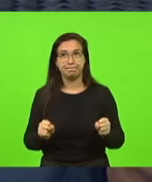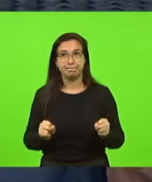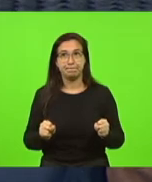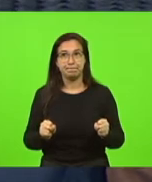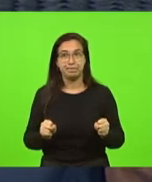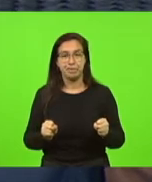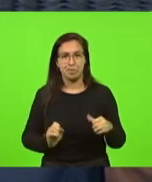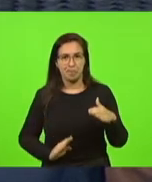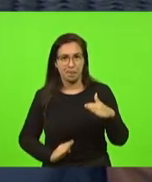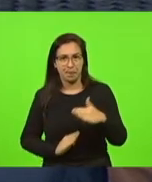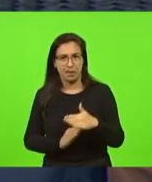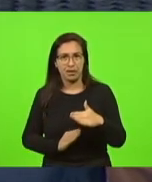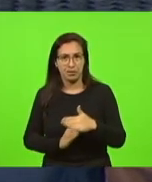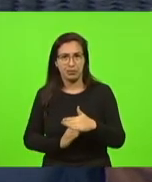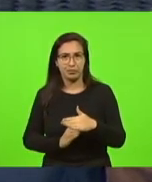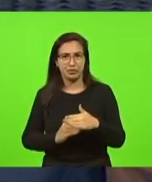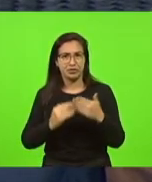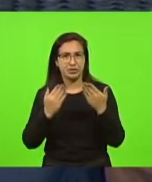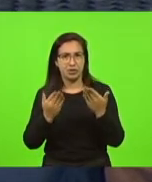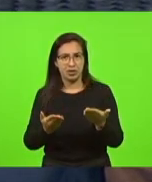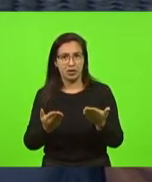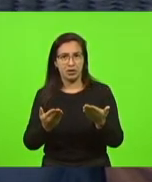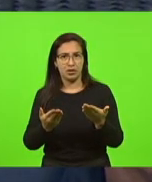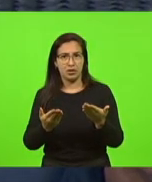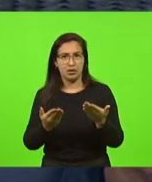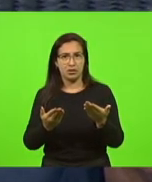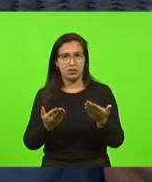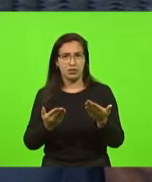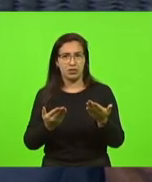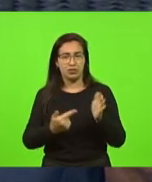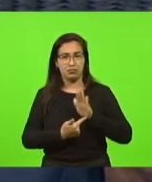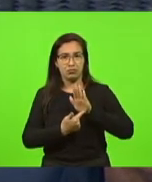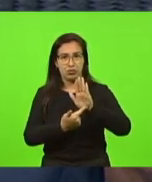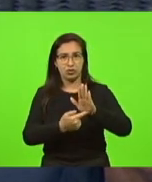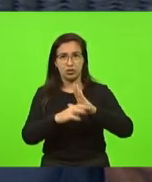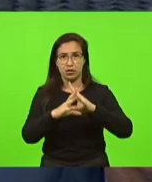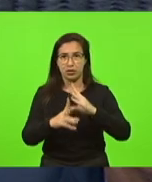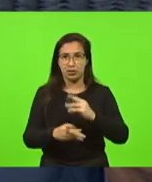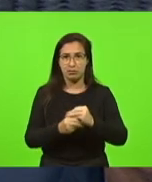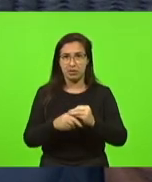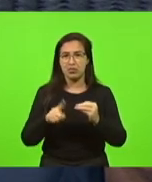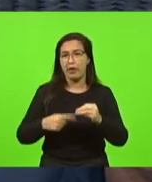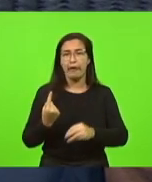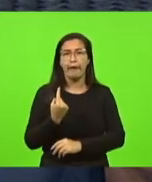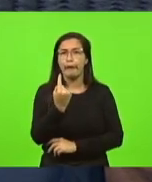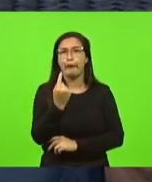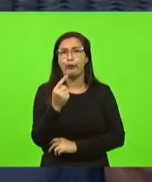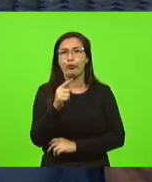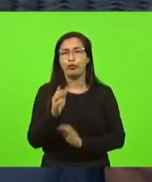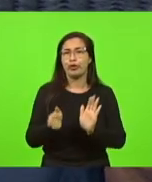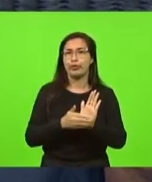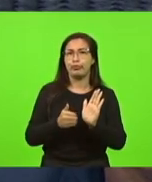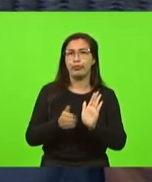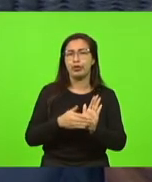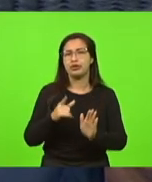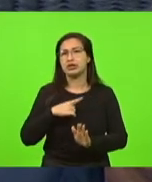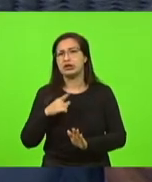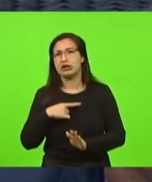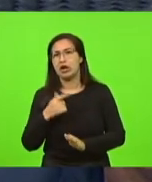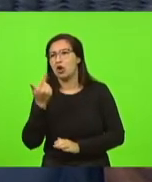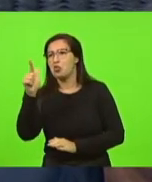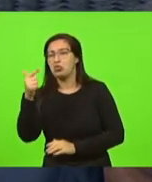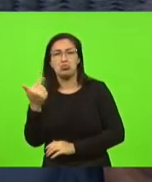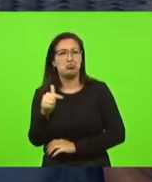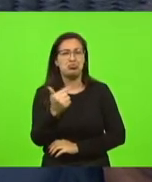impedir um parlamentar de apresentar uma emenda, dizer essa é a única proposta que nós temos aqui é essa,